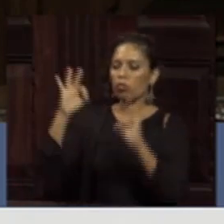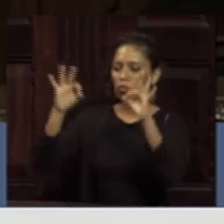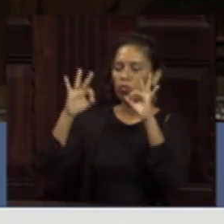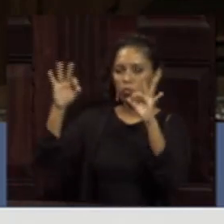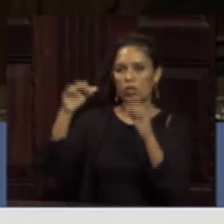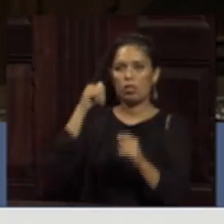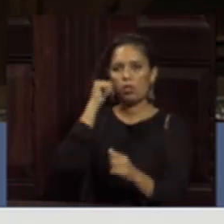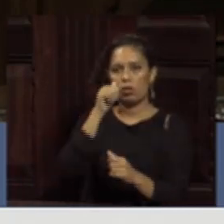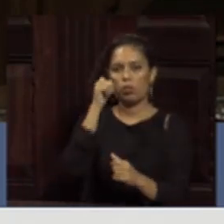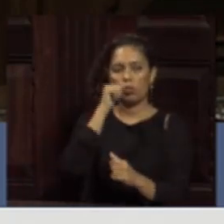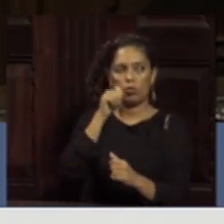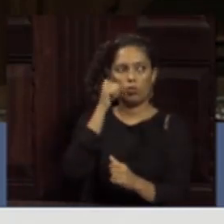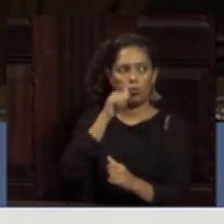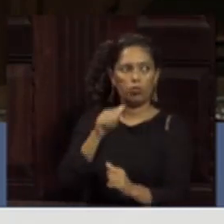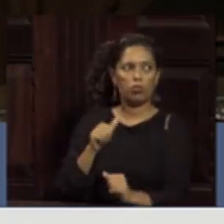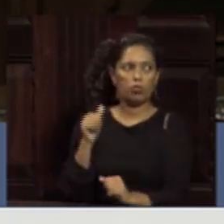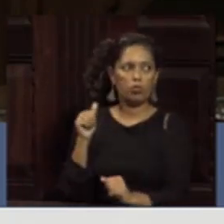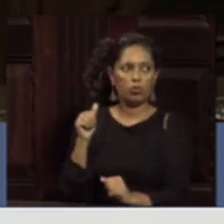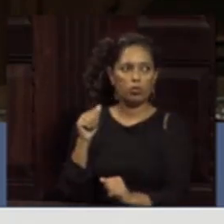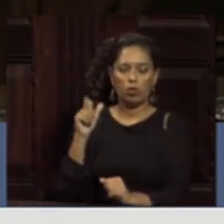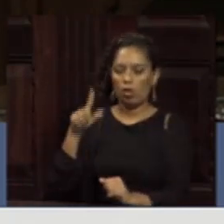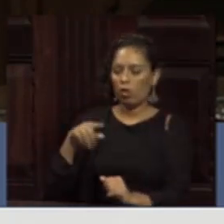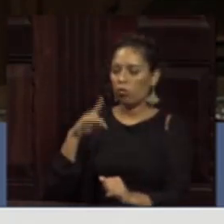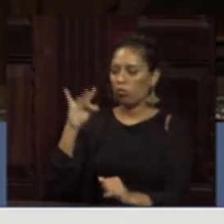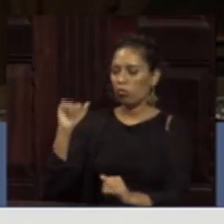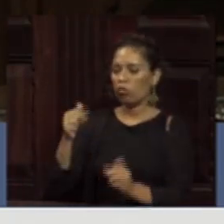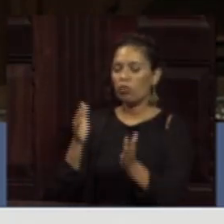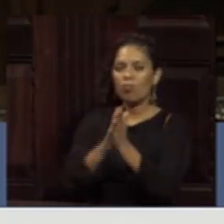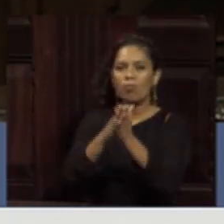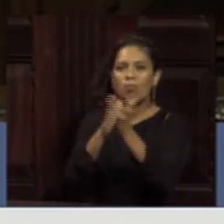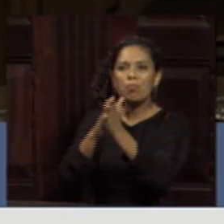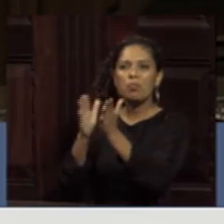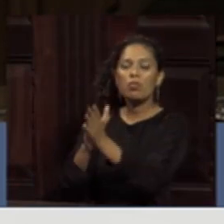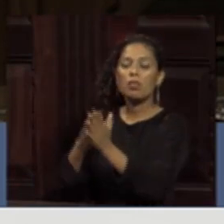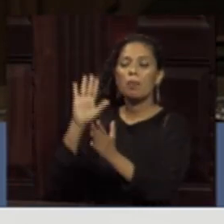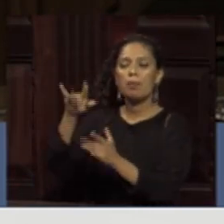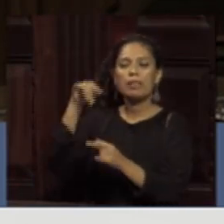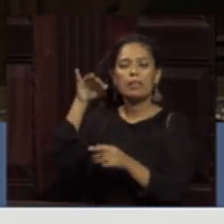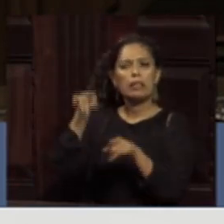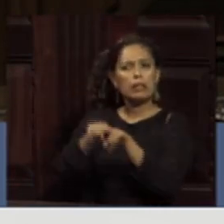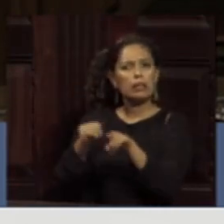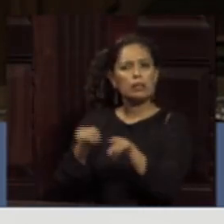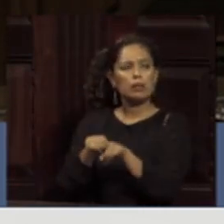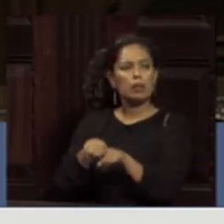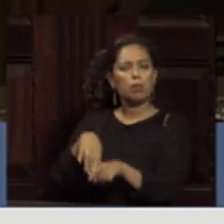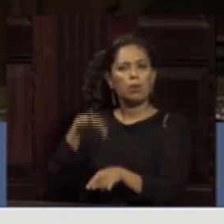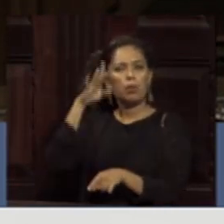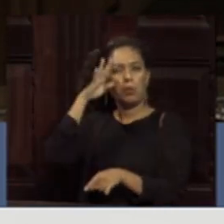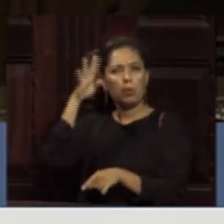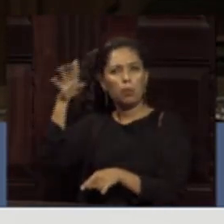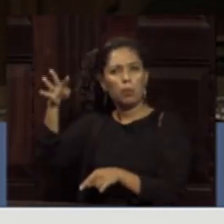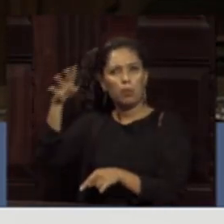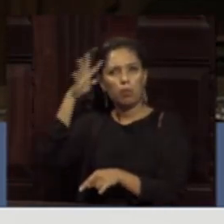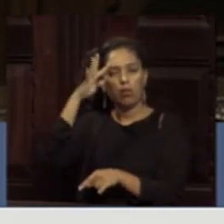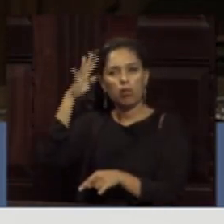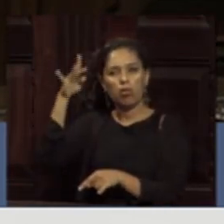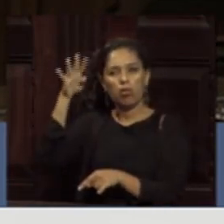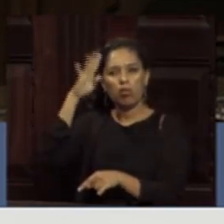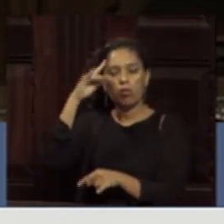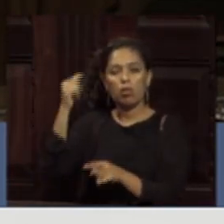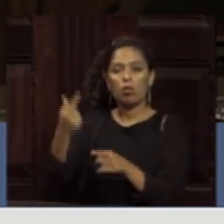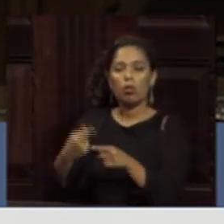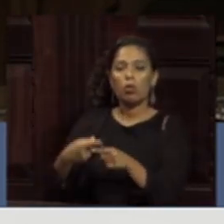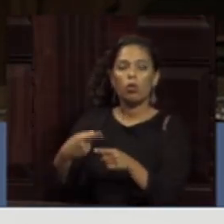Mulher é um dia de comemoração, mas também de muita reflexão,